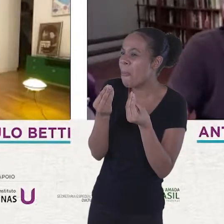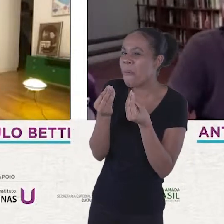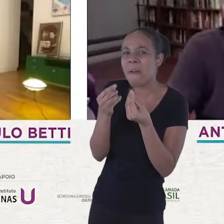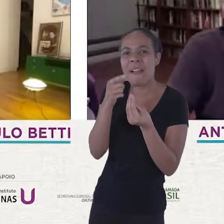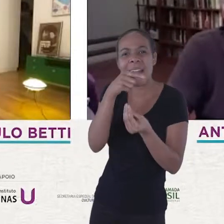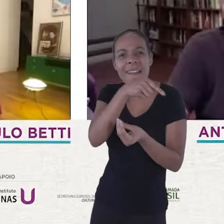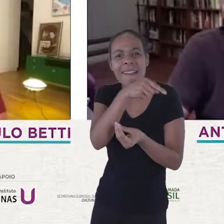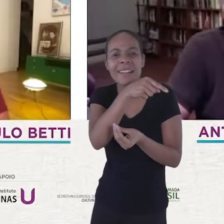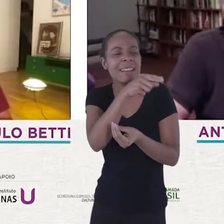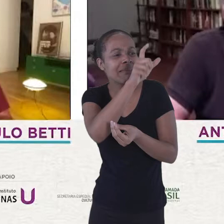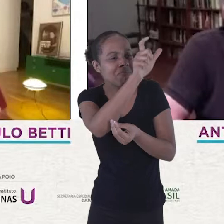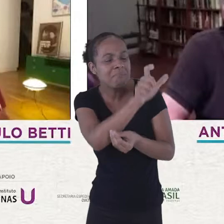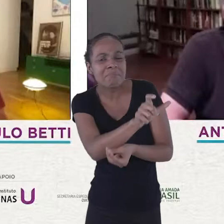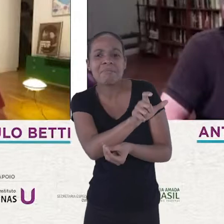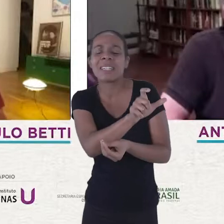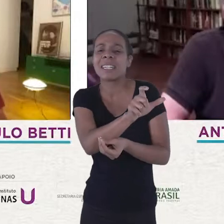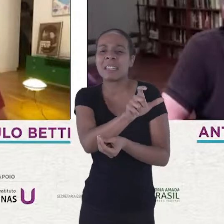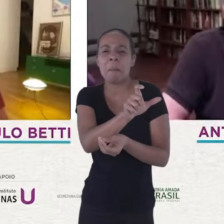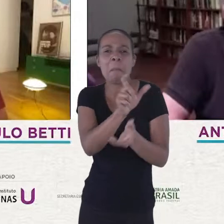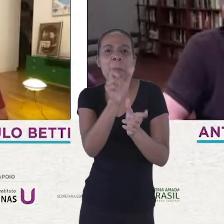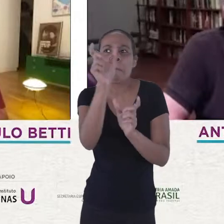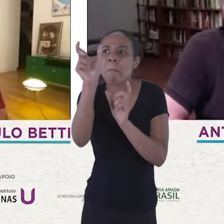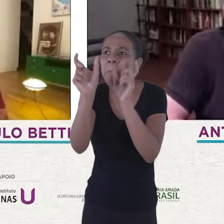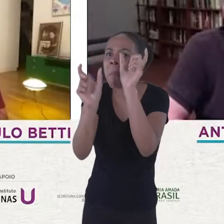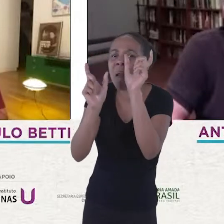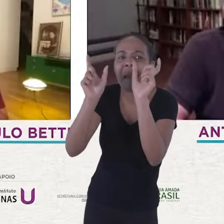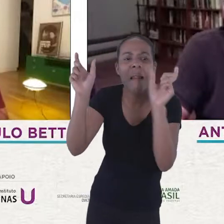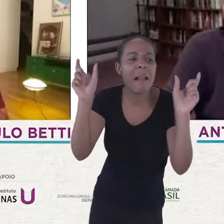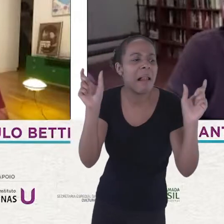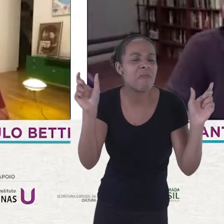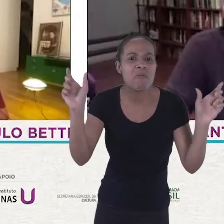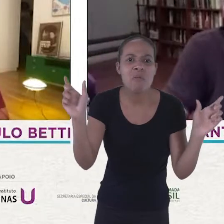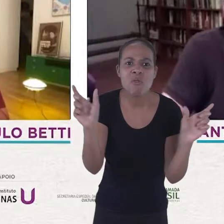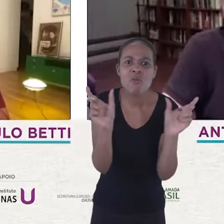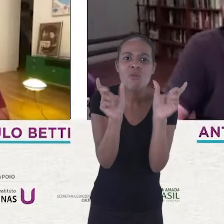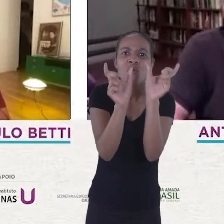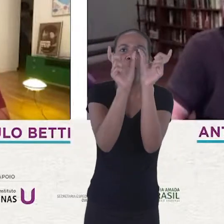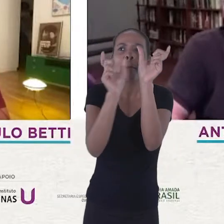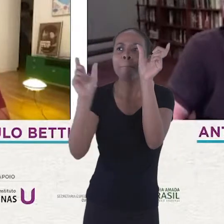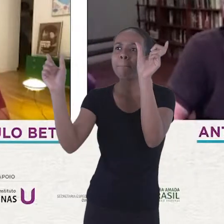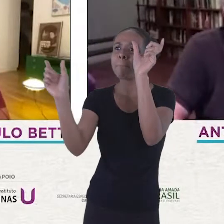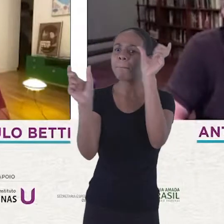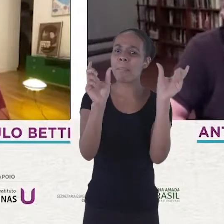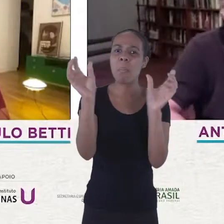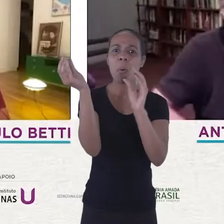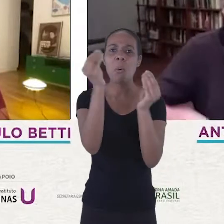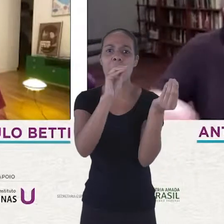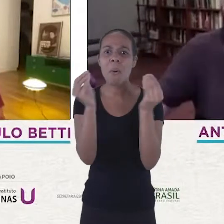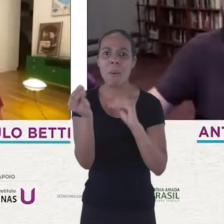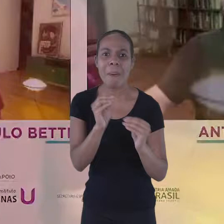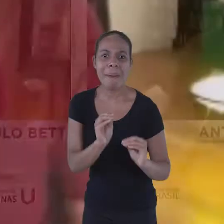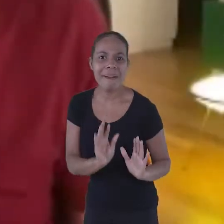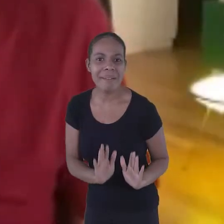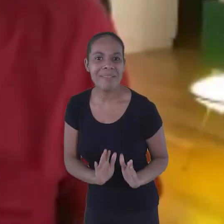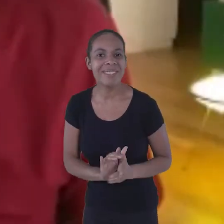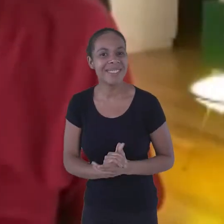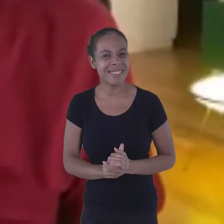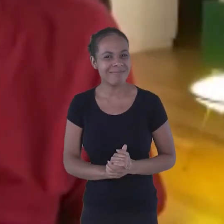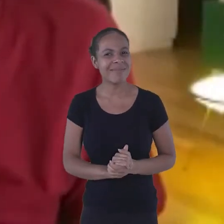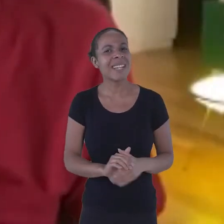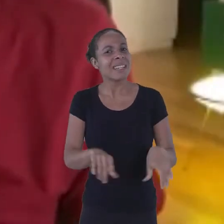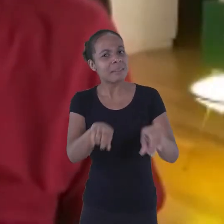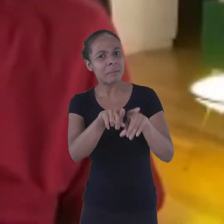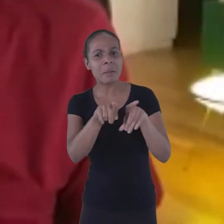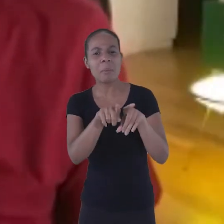fundo, há uma bandeira do Brasil como decoração. Eu considero um pouco minhas essas memórias aí também, né? De